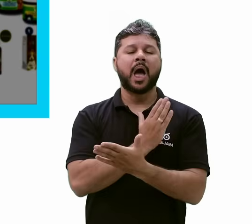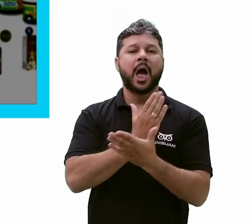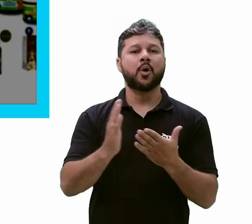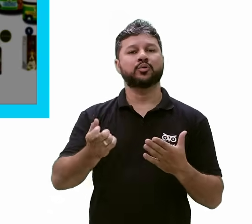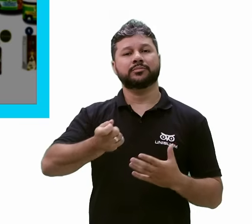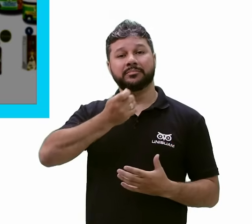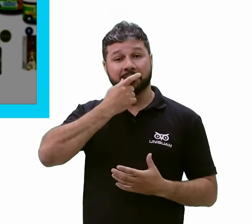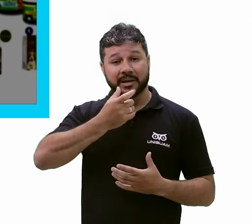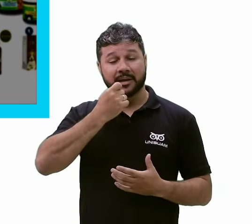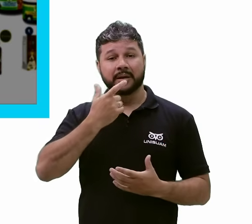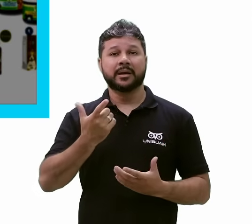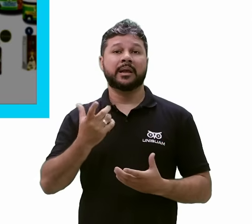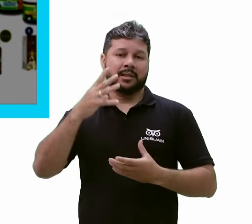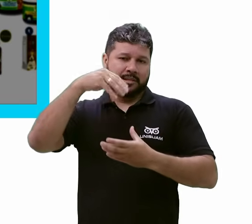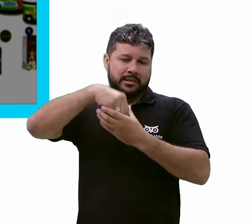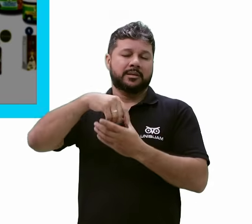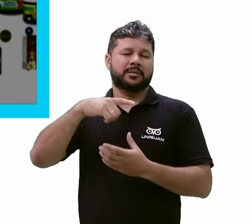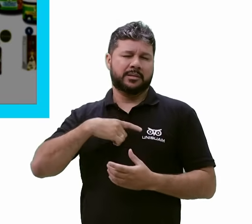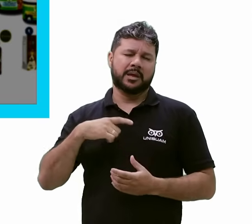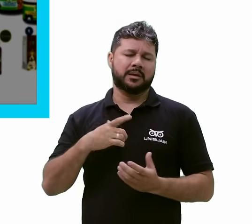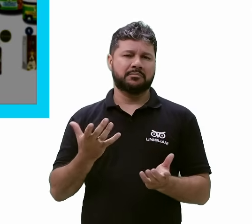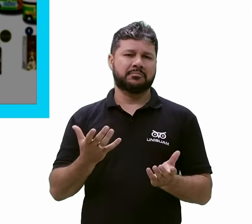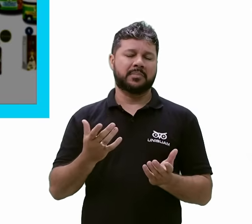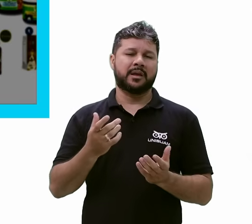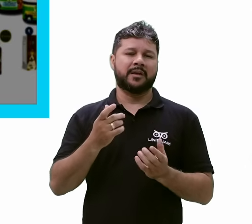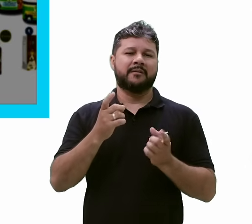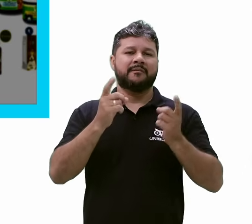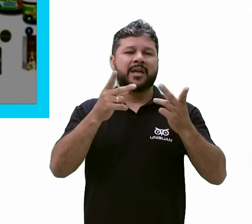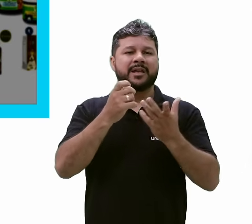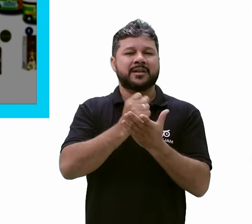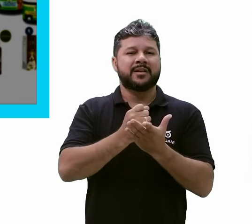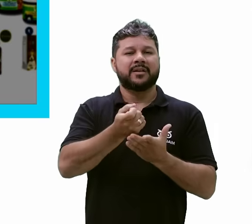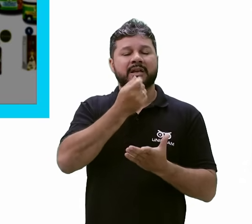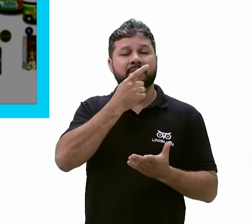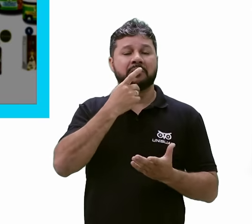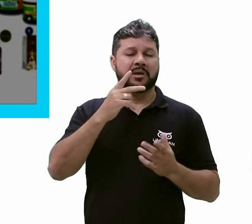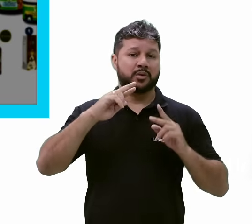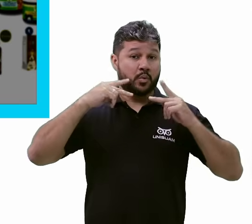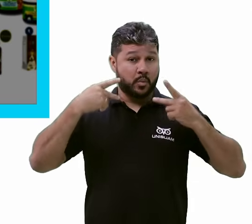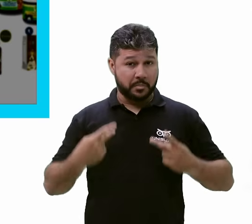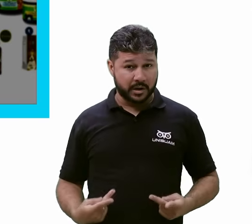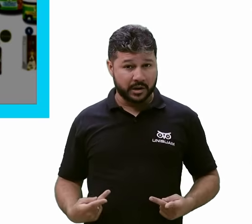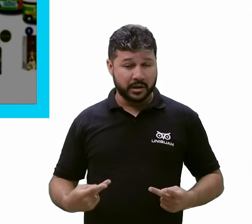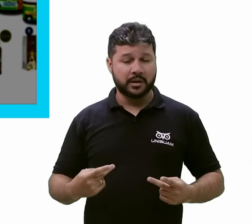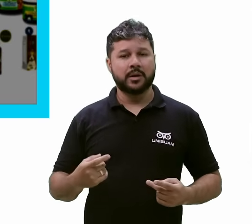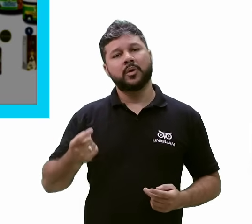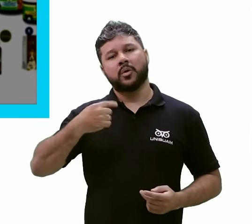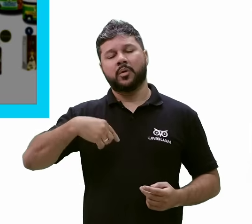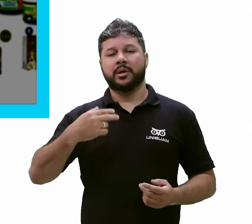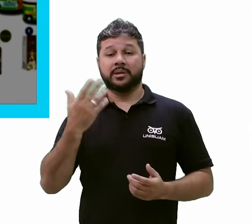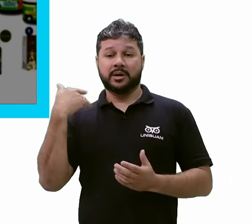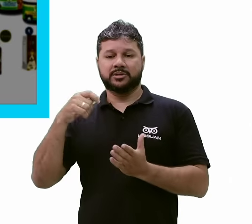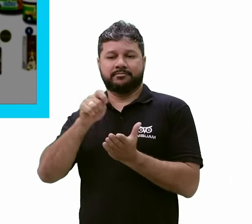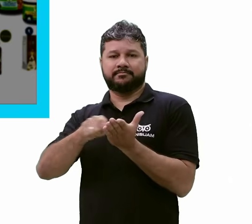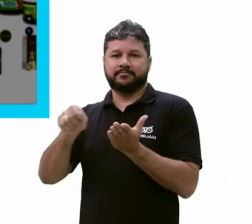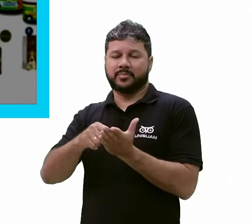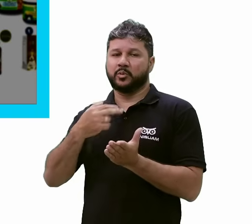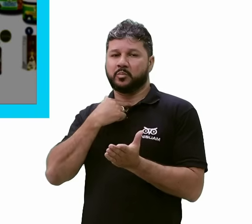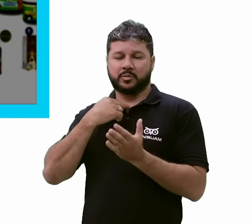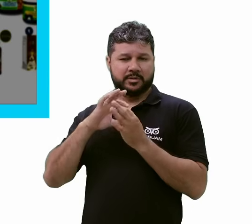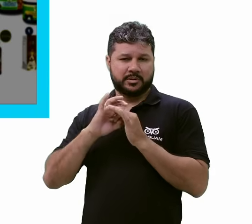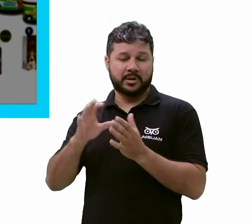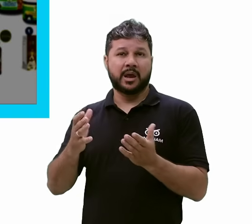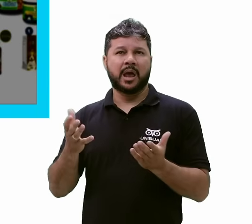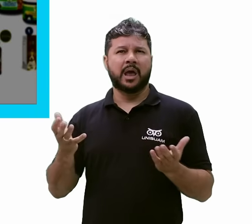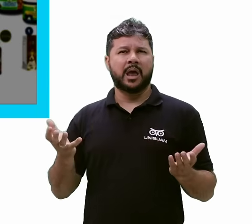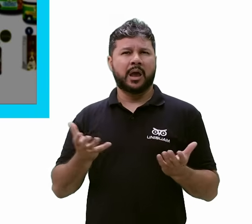são alguns dos medicamentos que tem provavelmente aí nas farmácias humanas, que até então a gente não poderia